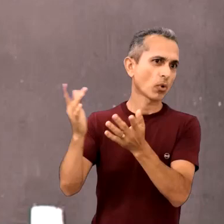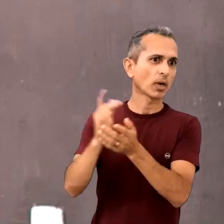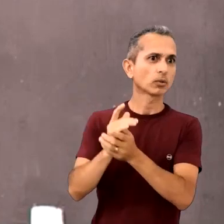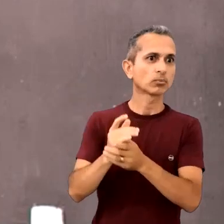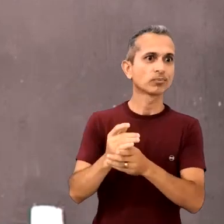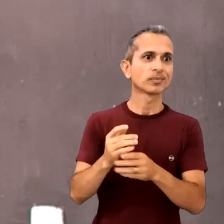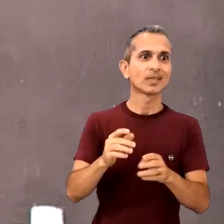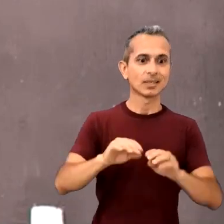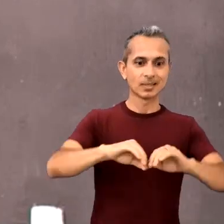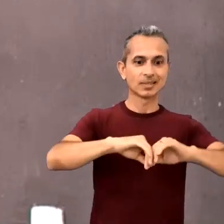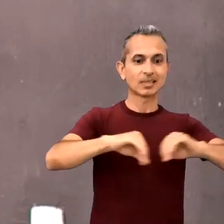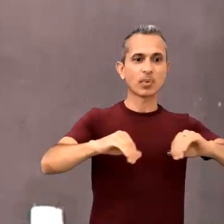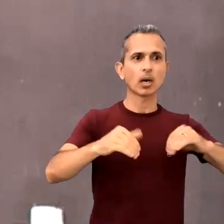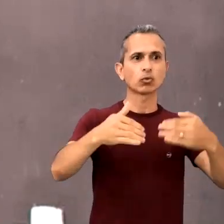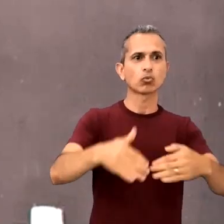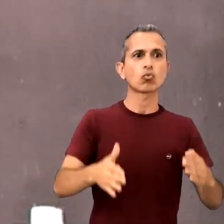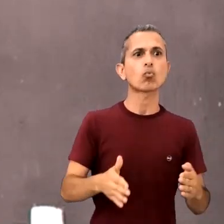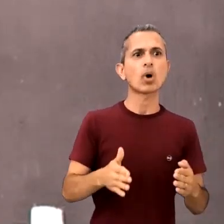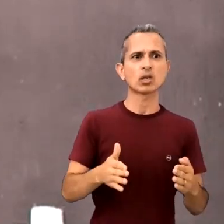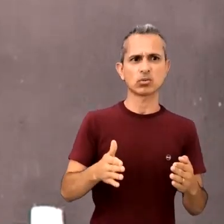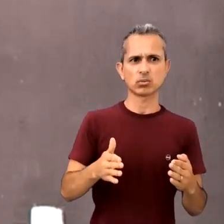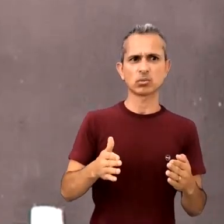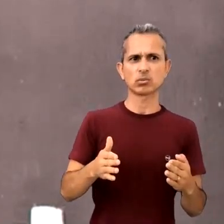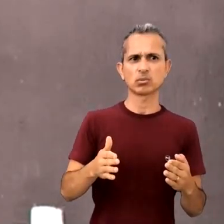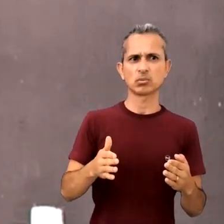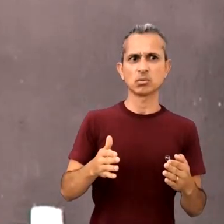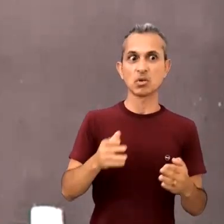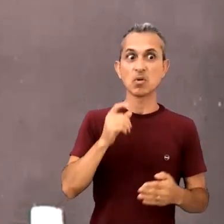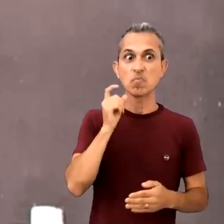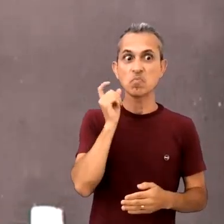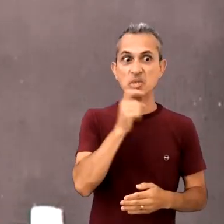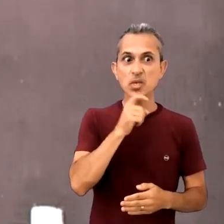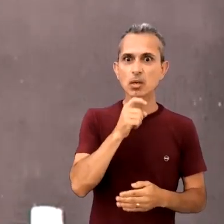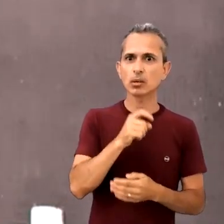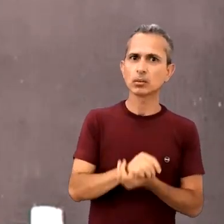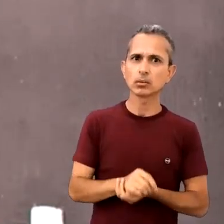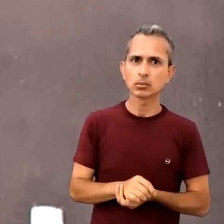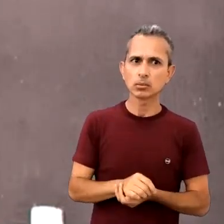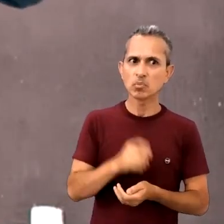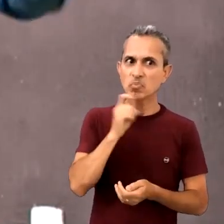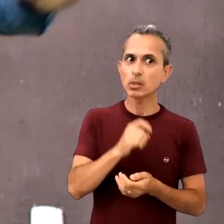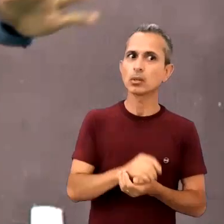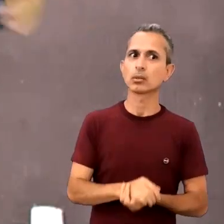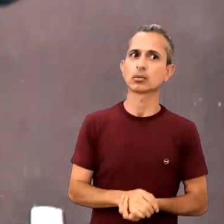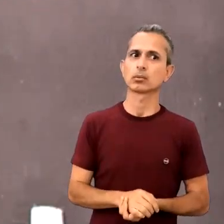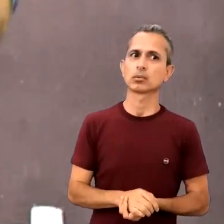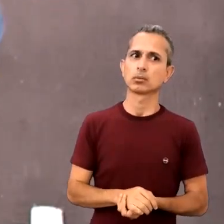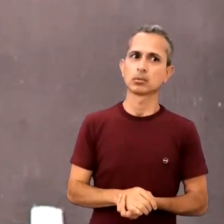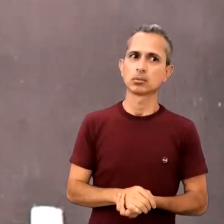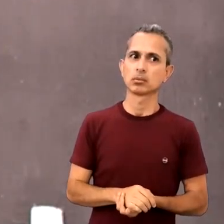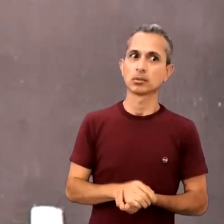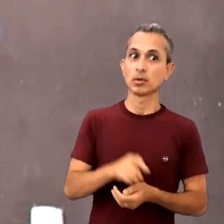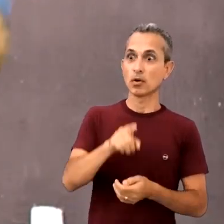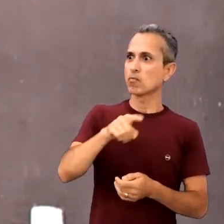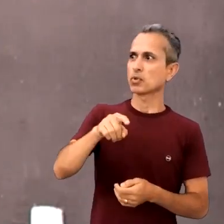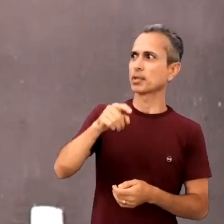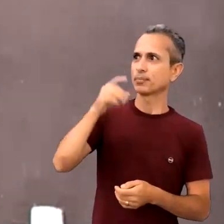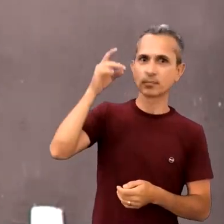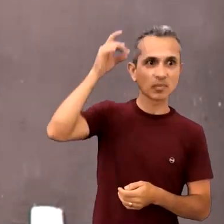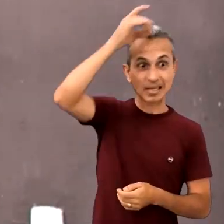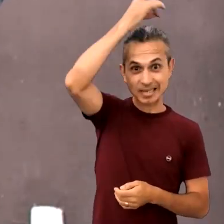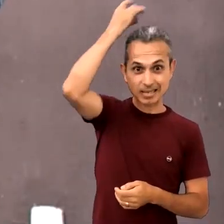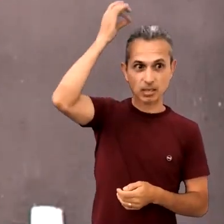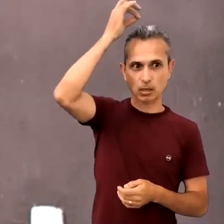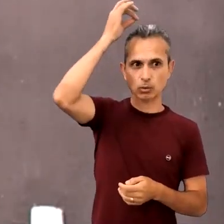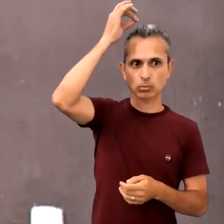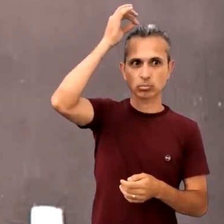Hipócrita. Não venha me dizer, não, que... Ai, meu amigo, pode vir aqui, você é santo, viu? Prepare-se, porque você vai subir para o